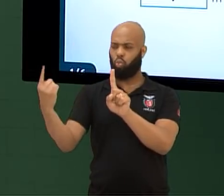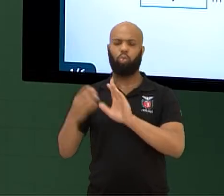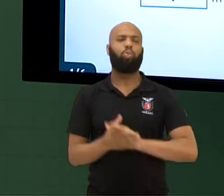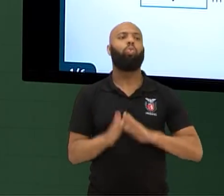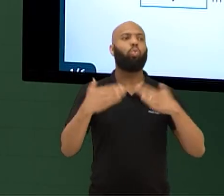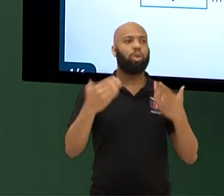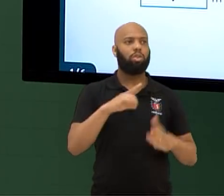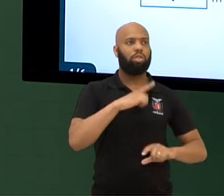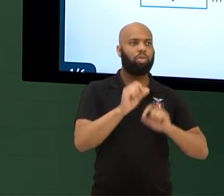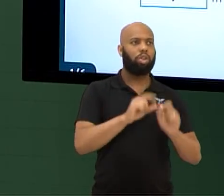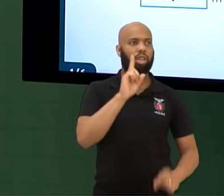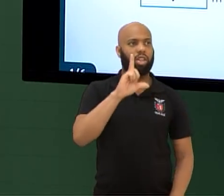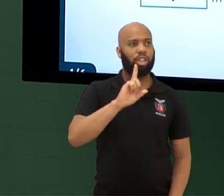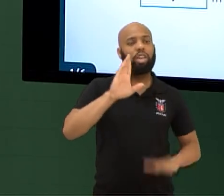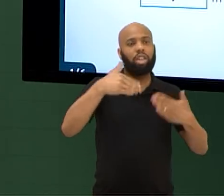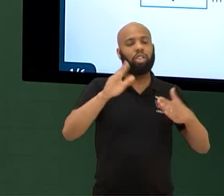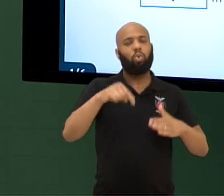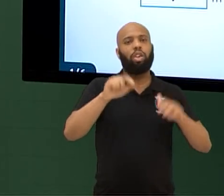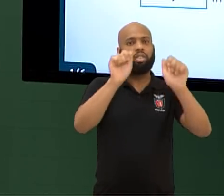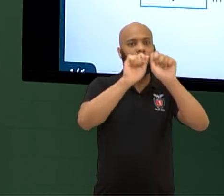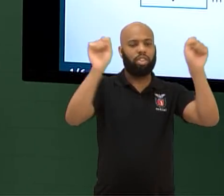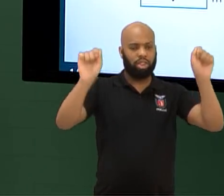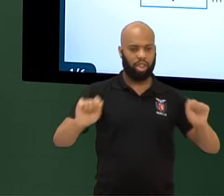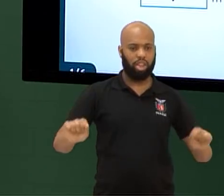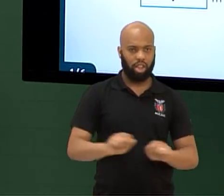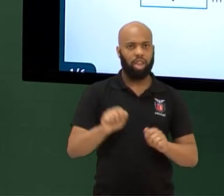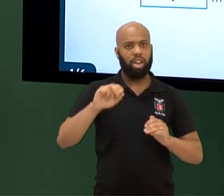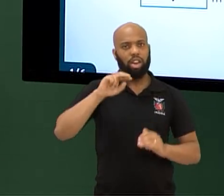né? Então, nós temos que a nossa área é